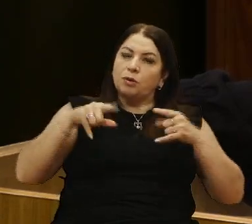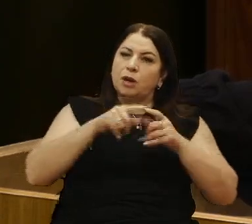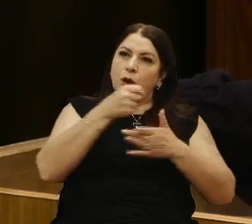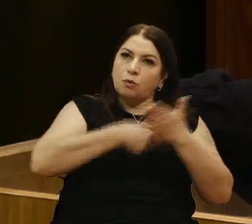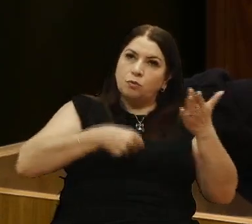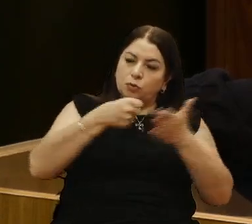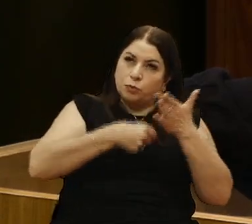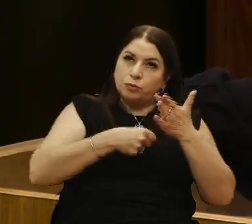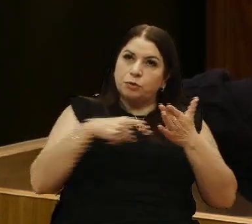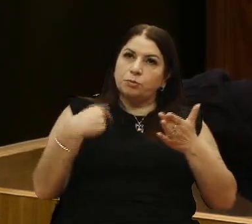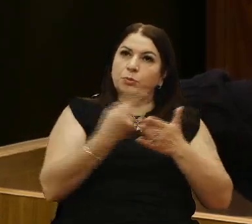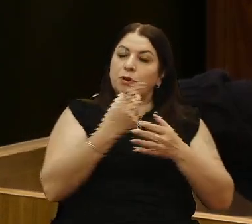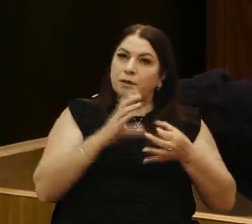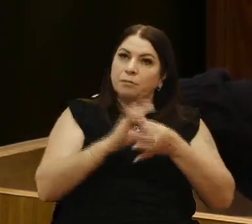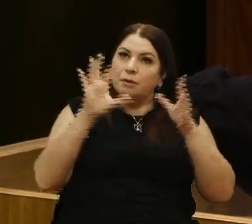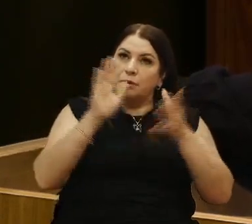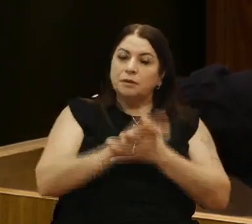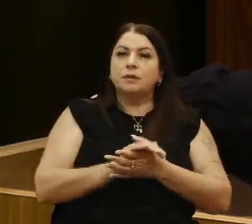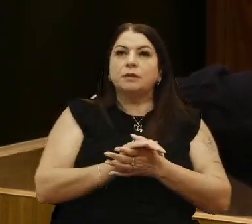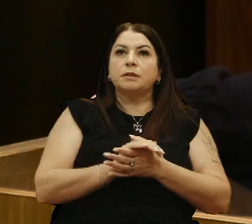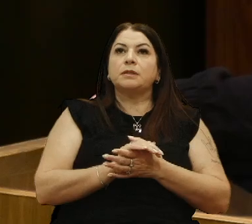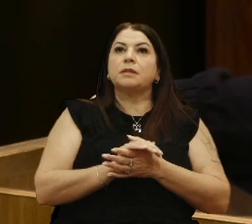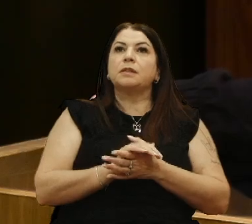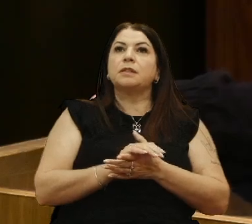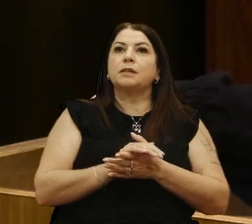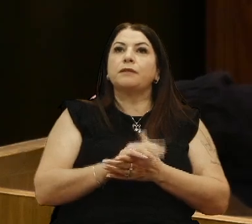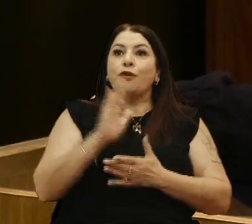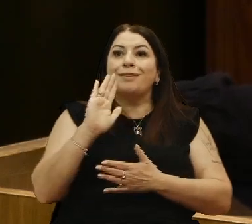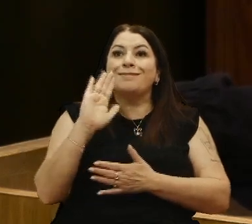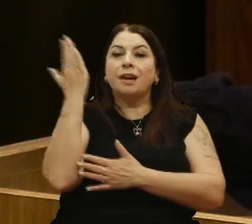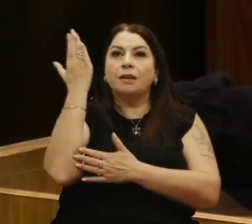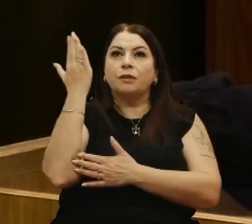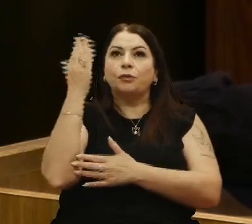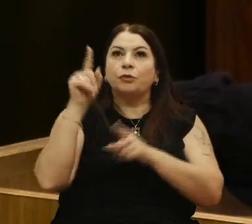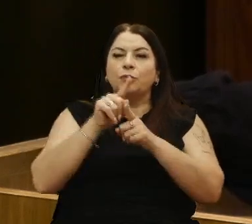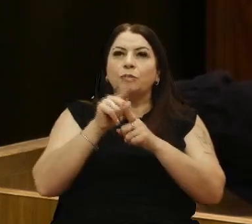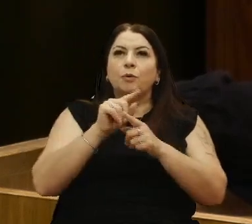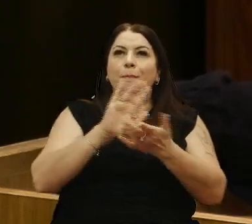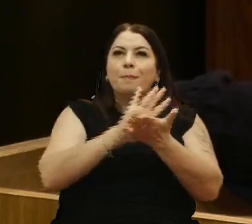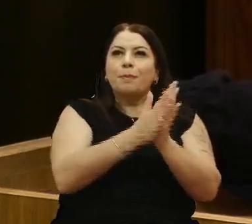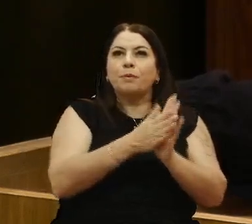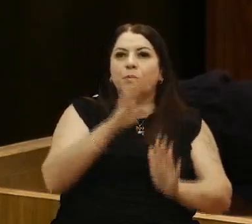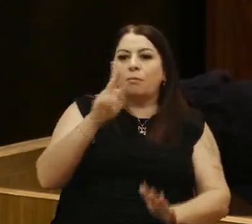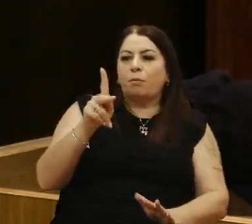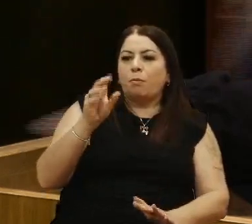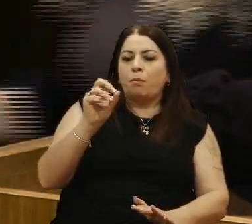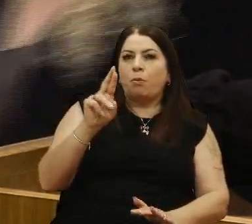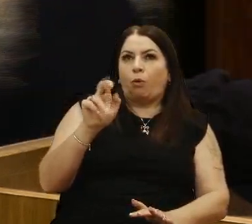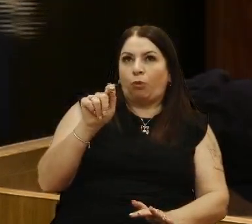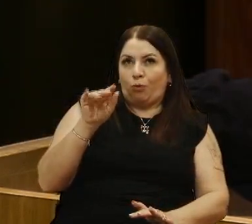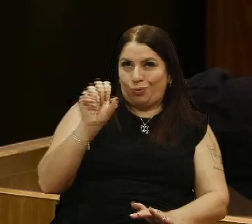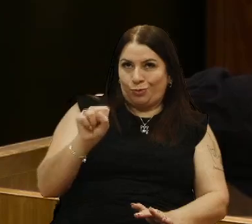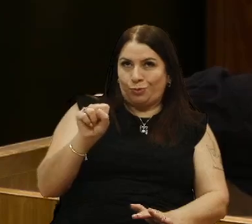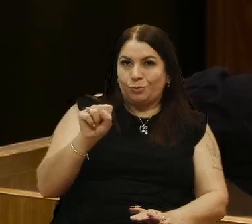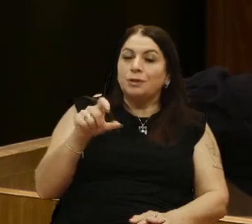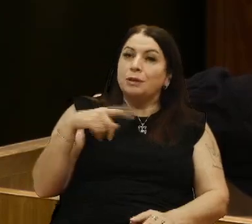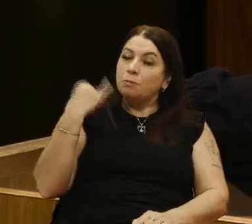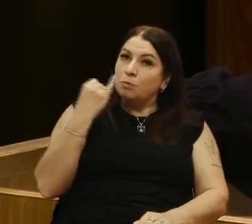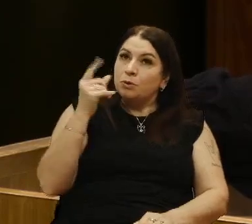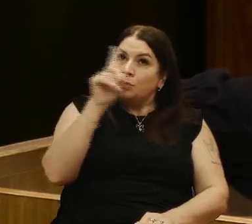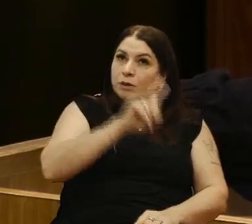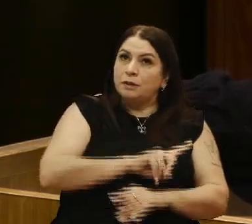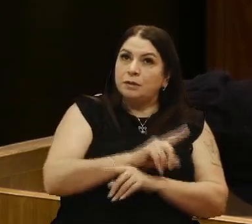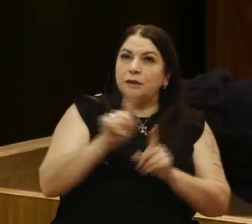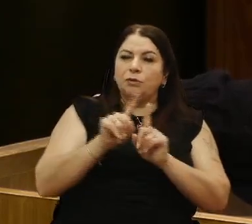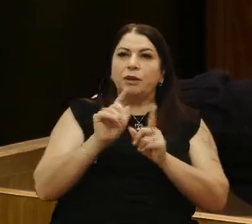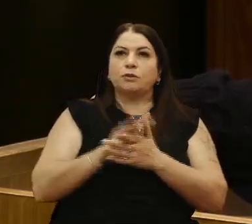quem lutou por liberdade e foi traído no massacre dos porongos. É importante nós termos um dia